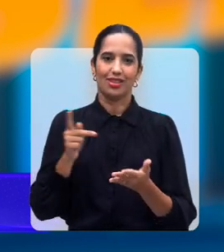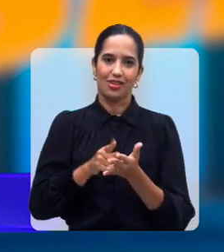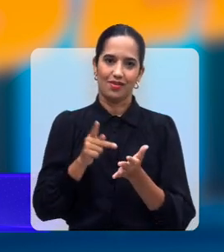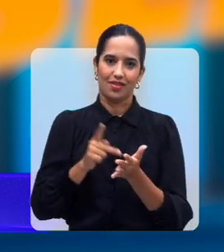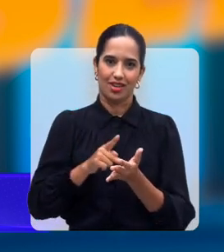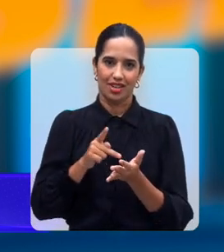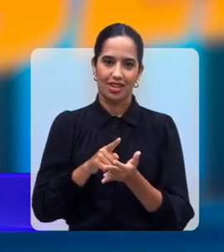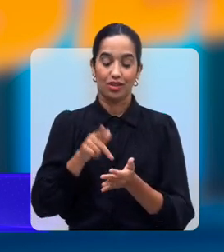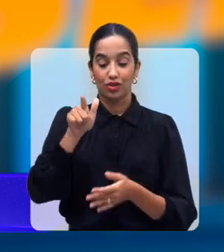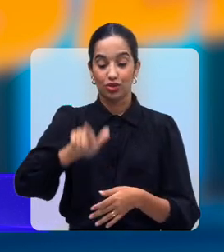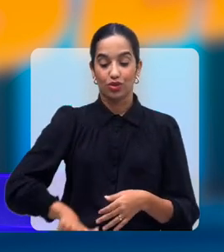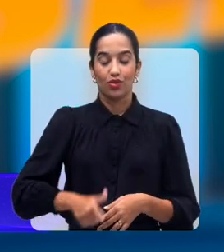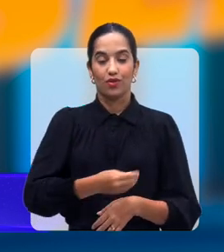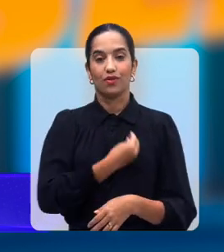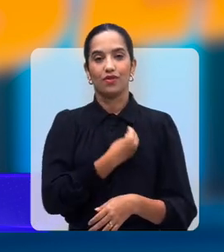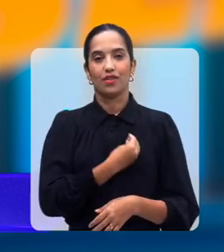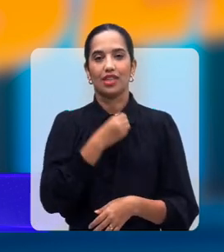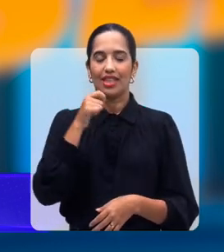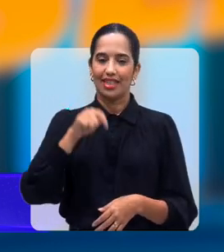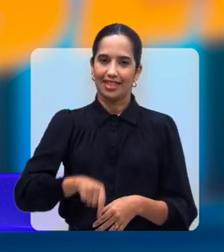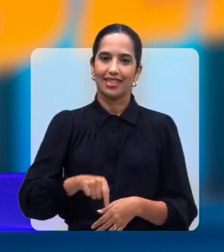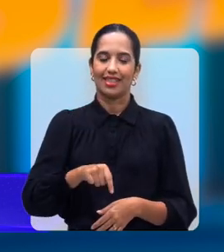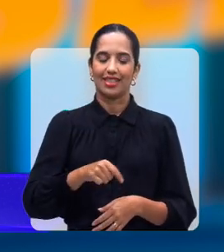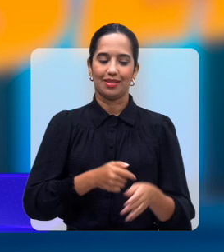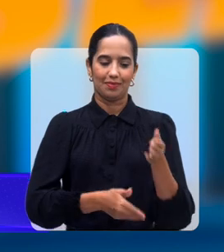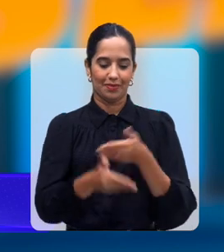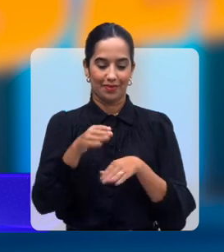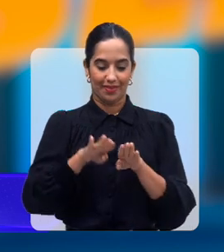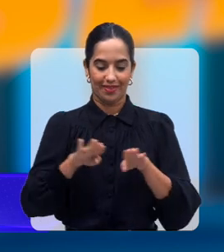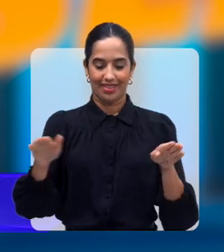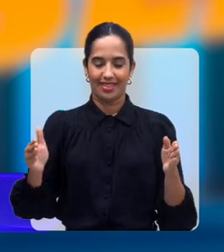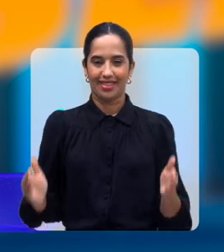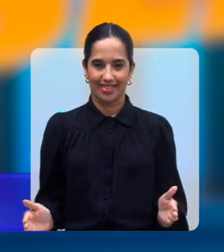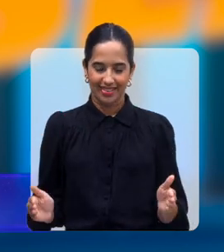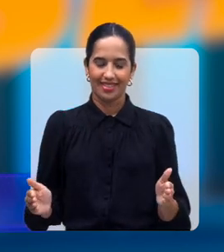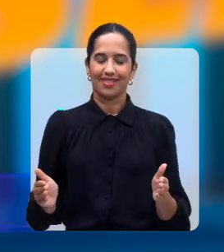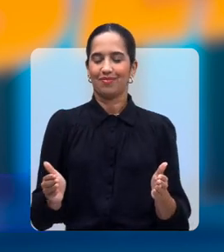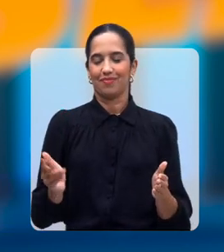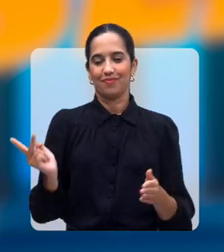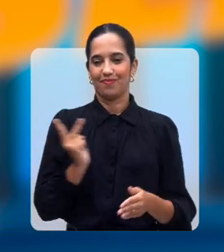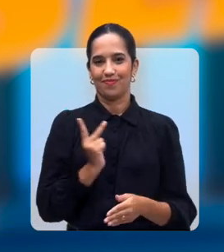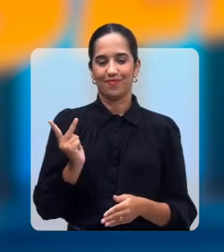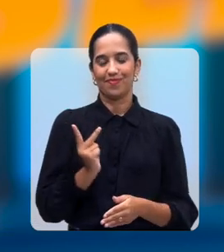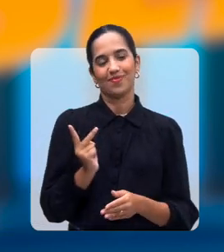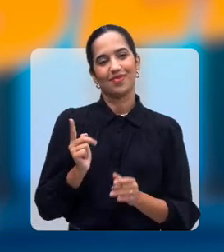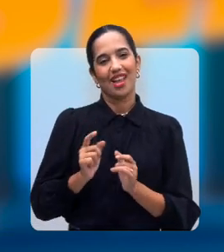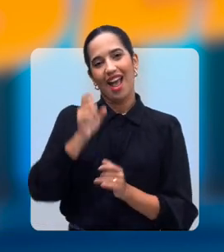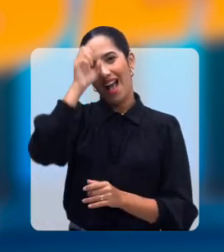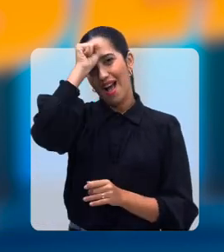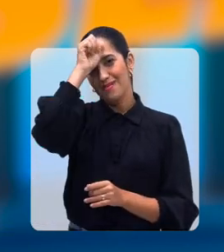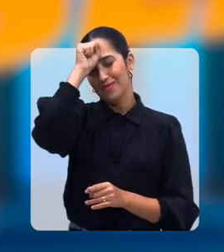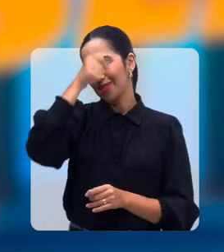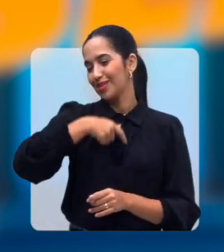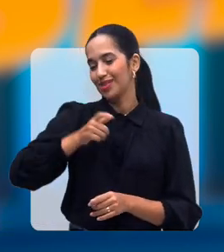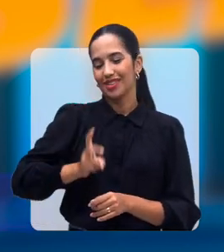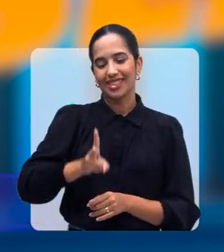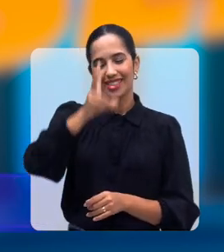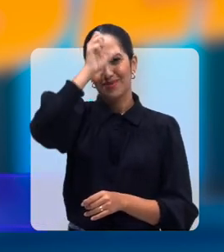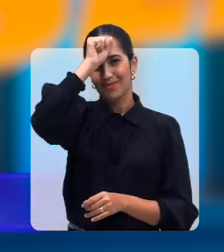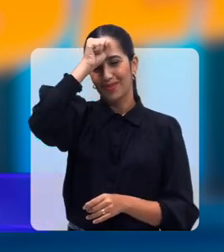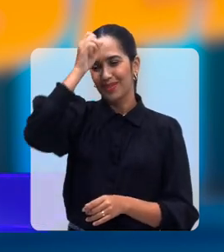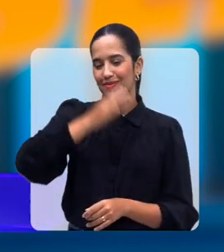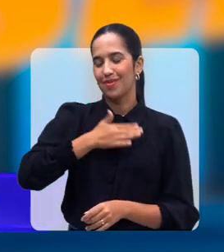agradecida demais por mais uma vez estar aqui contigo, dividindo bancada, aprendendo, eu sempre aprendo com esse meu